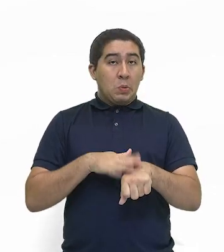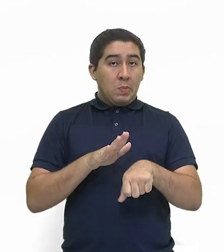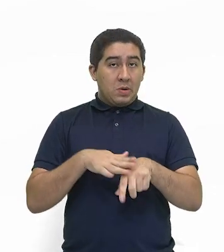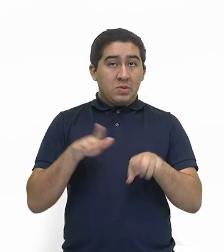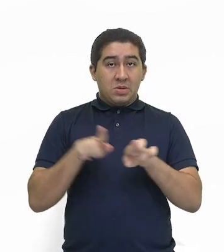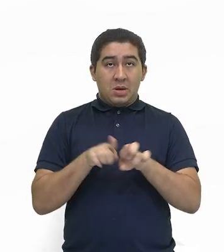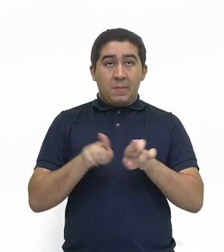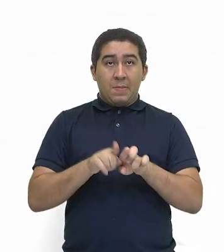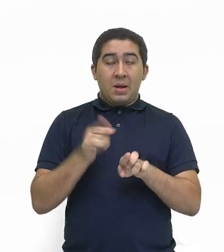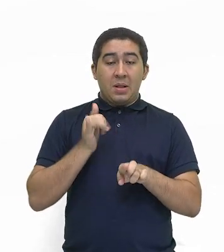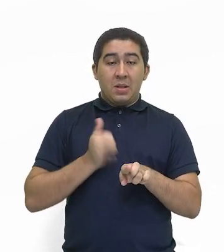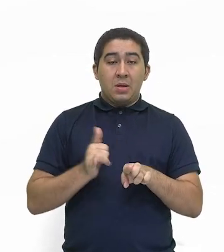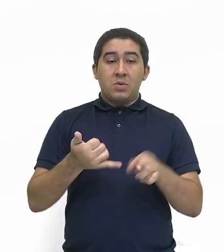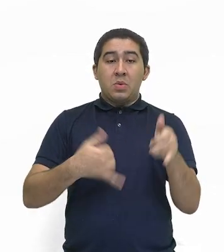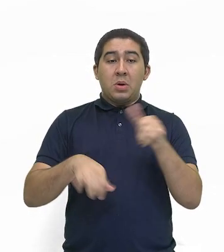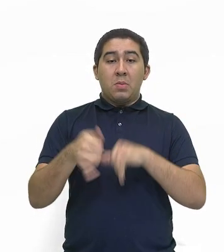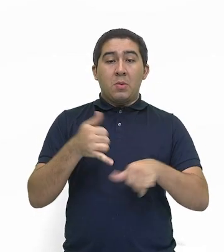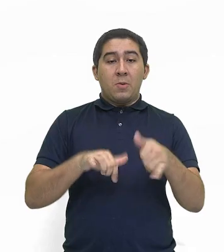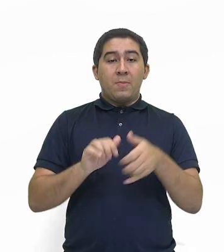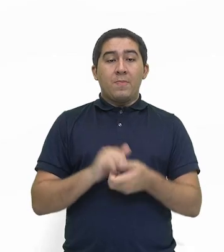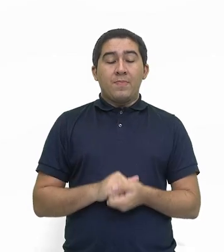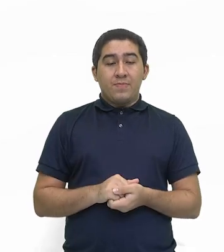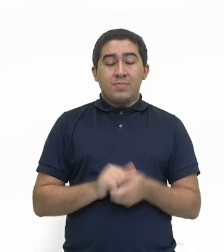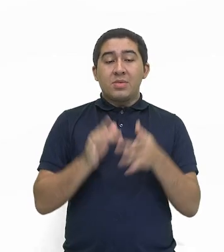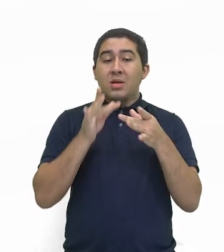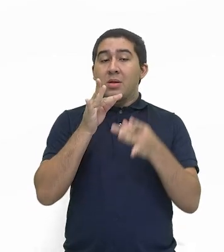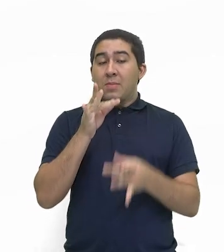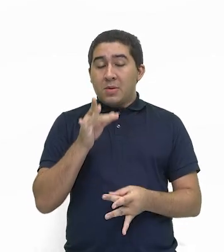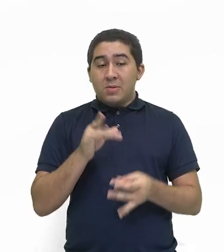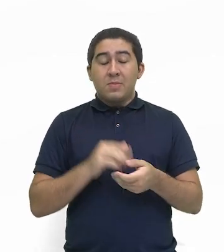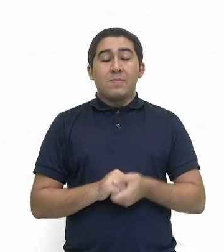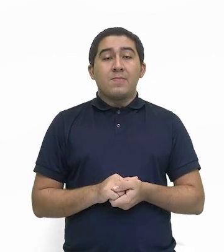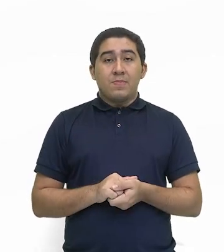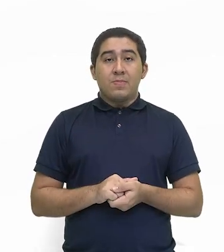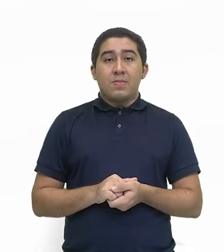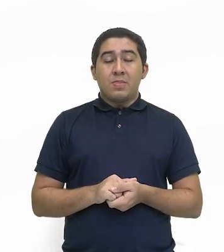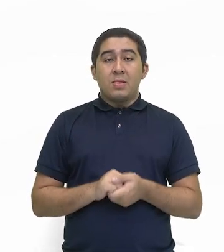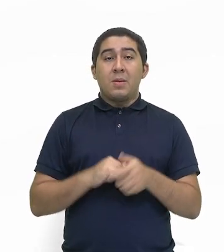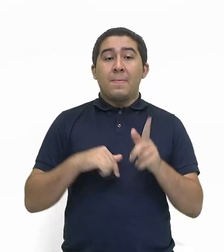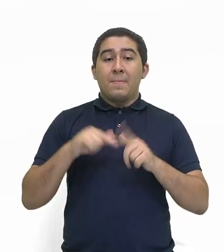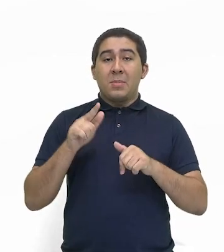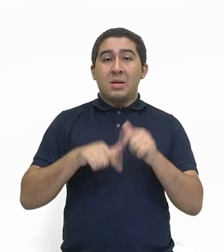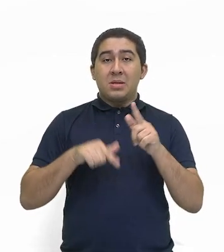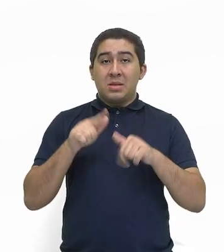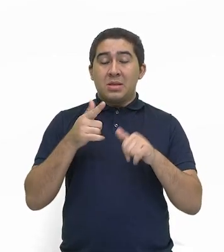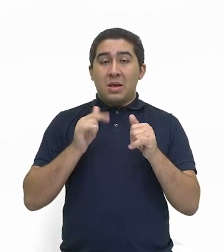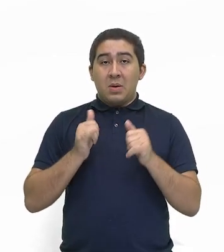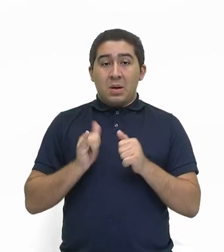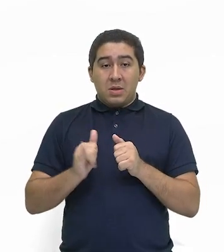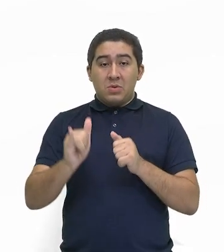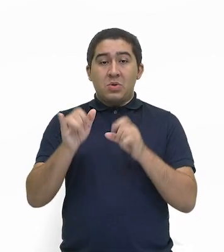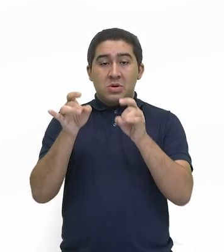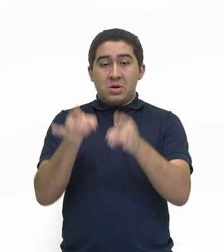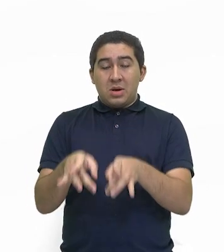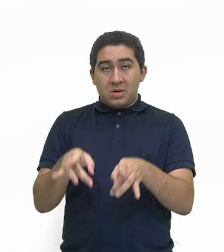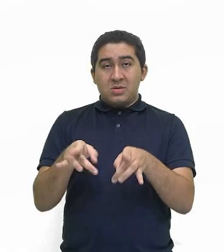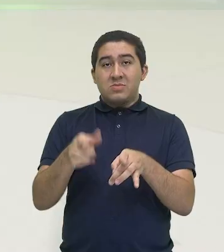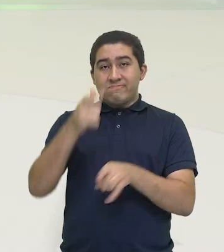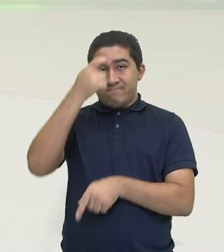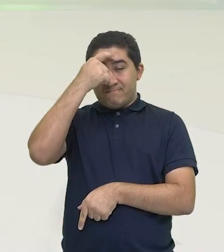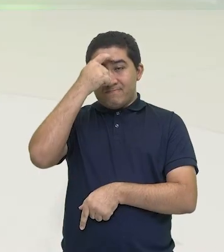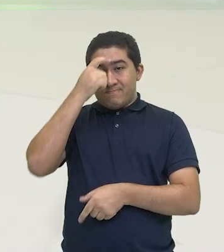automação, eletroquímica, detalhamento, lixo eletrônico, descarte